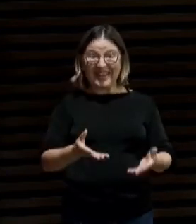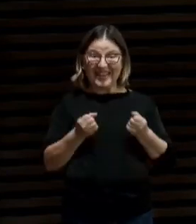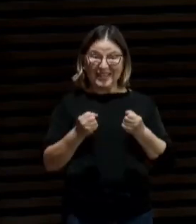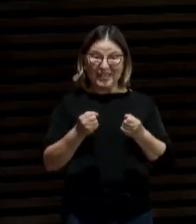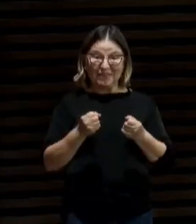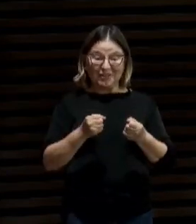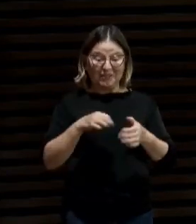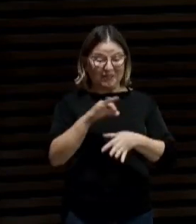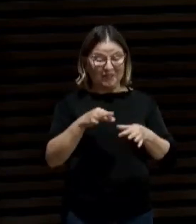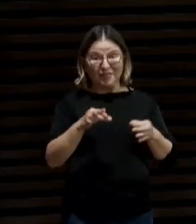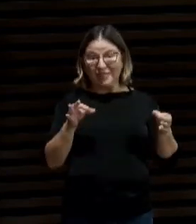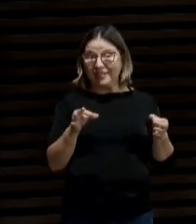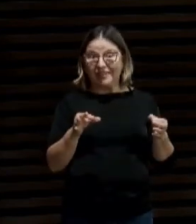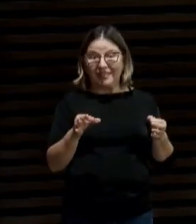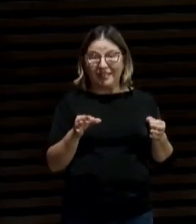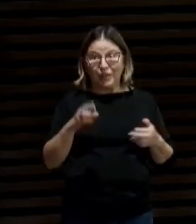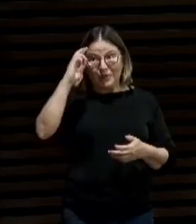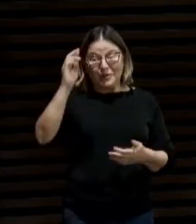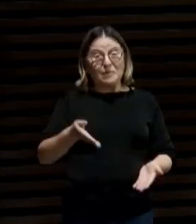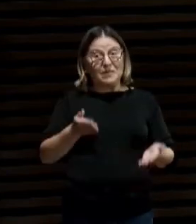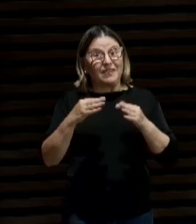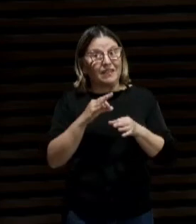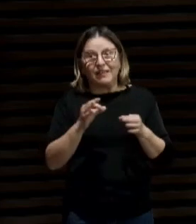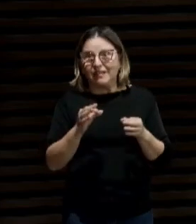Como pode isso?